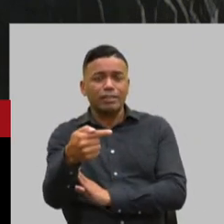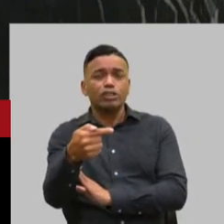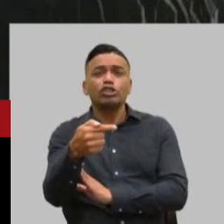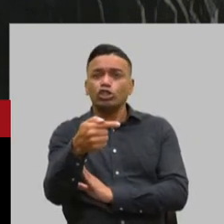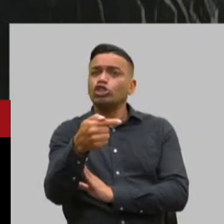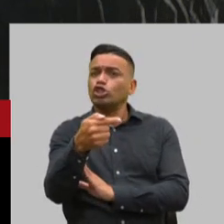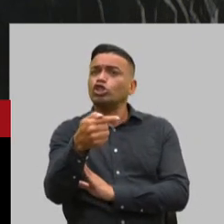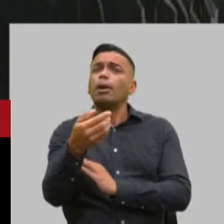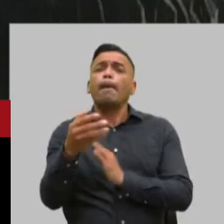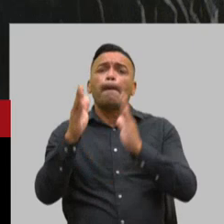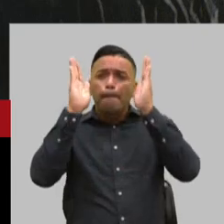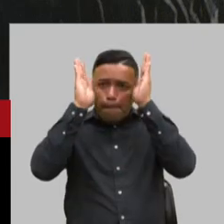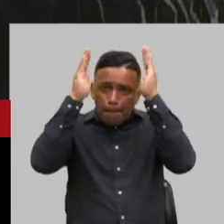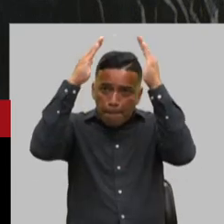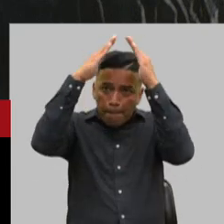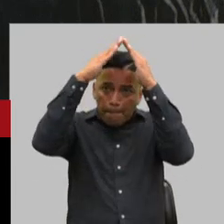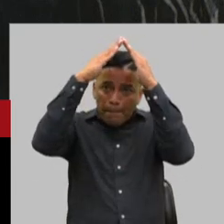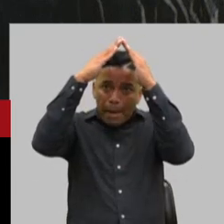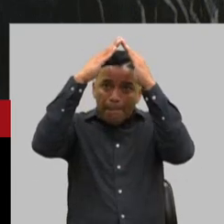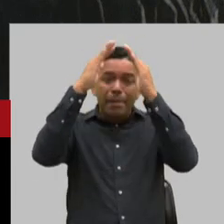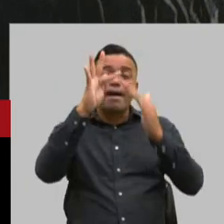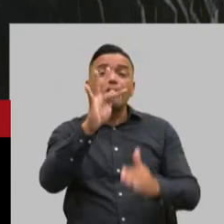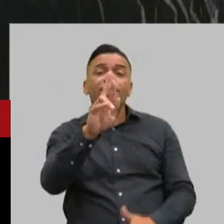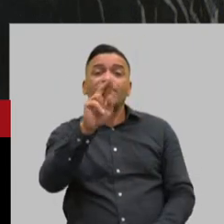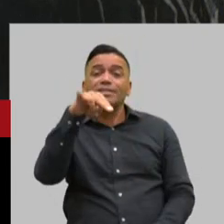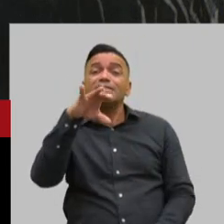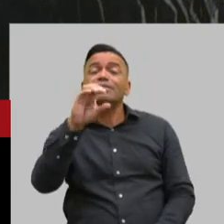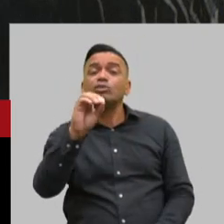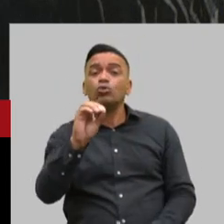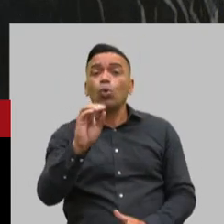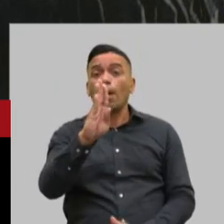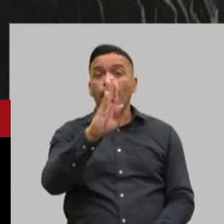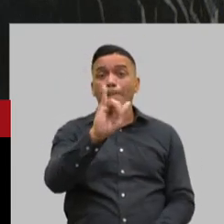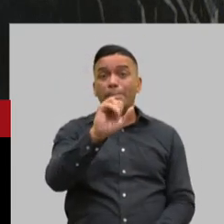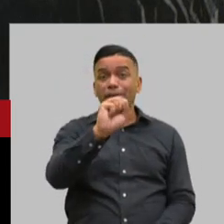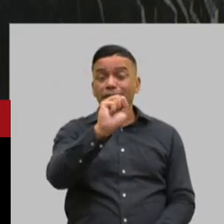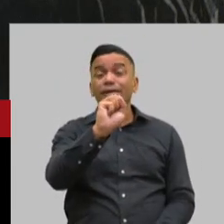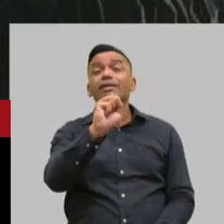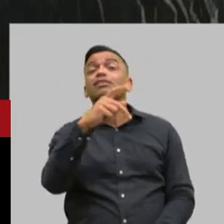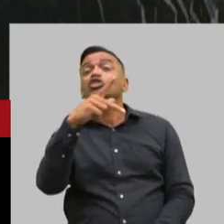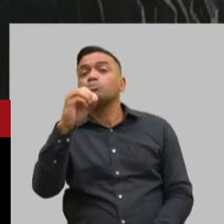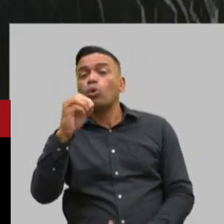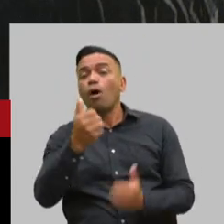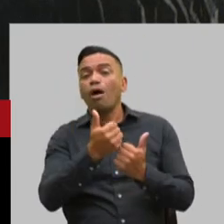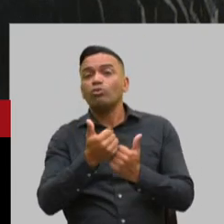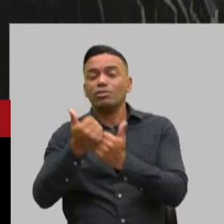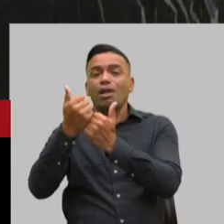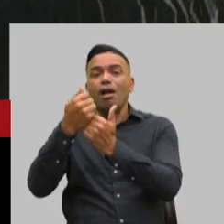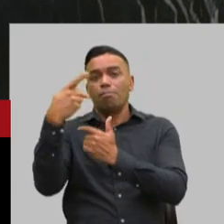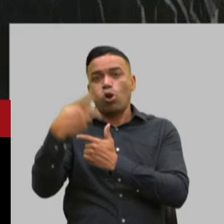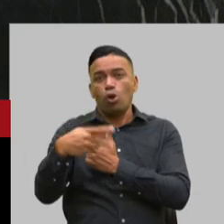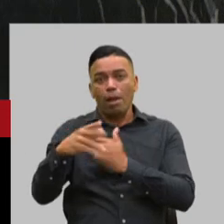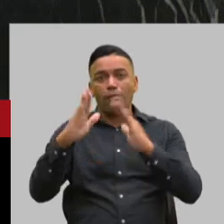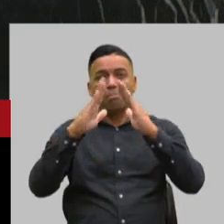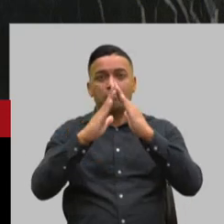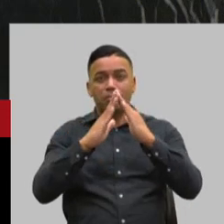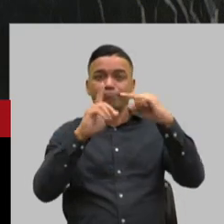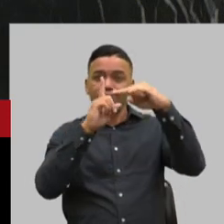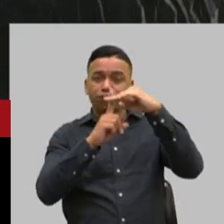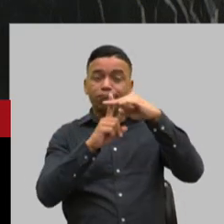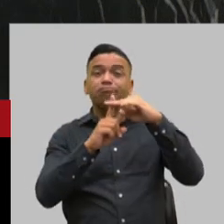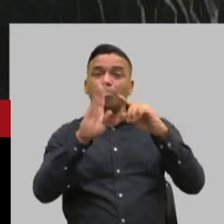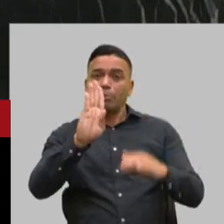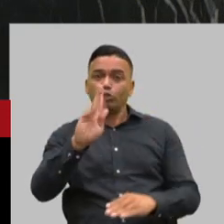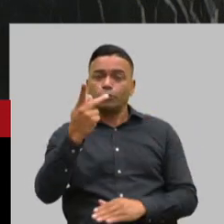nomeado pelo Papa Francisco Bispo Auxiliar da Arquidiocese de Belo Horizonte. É presidente